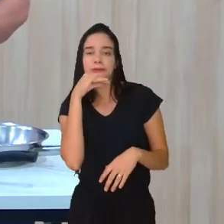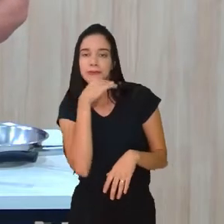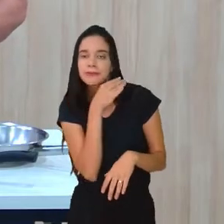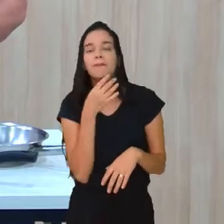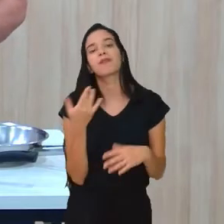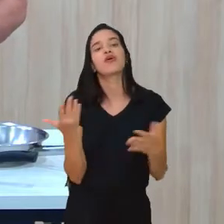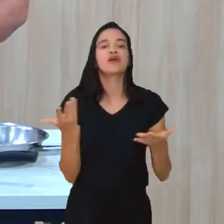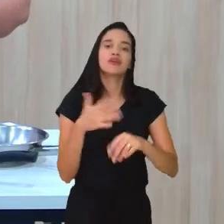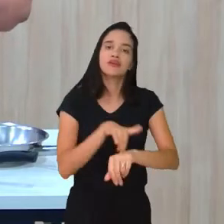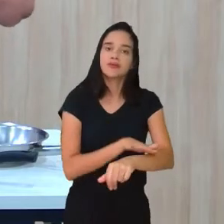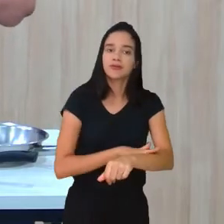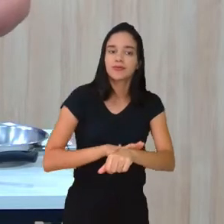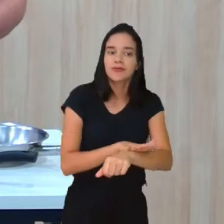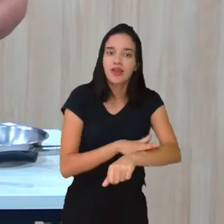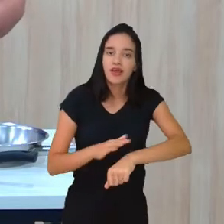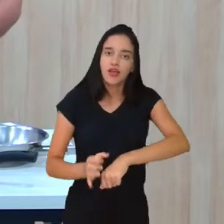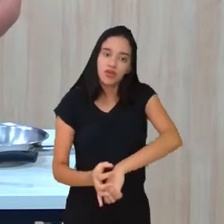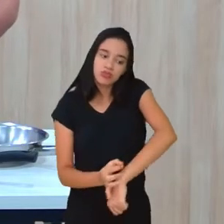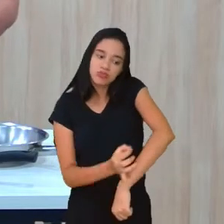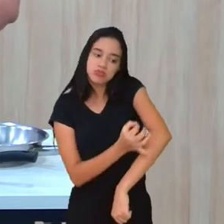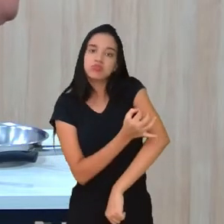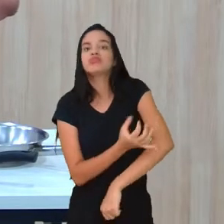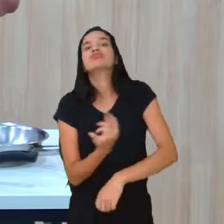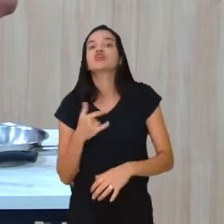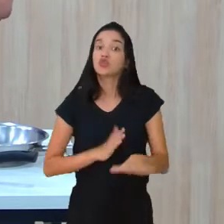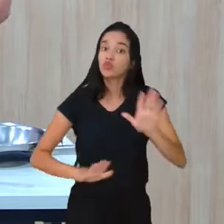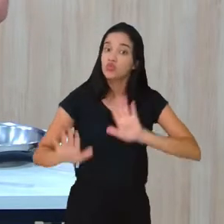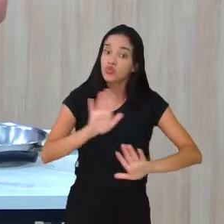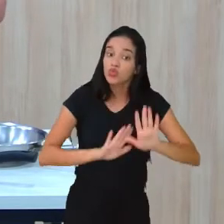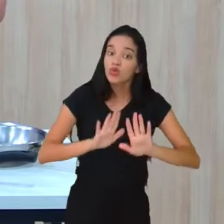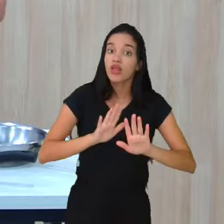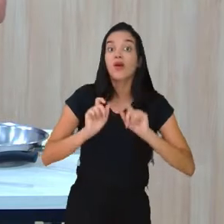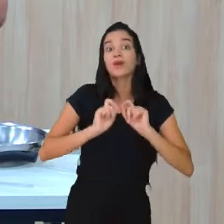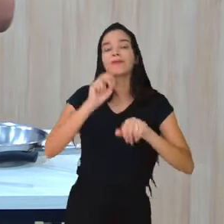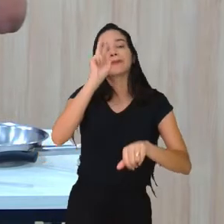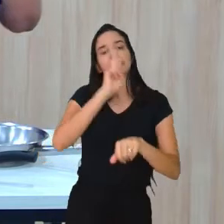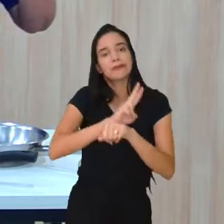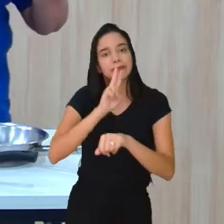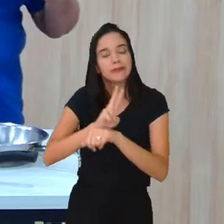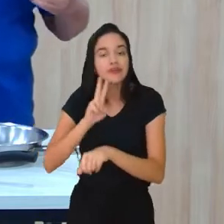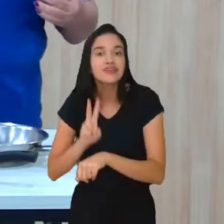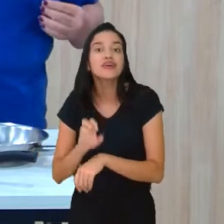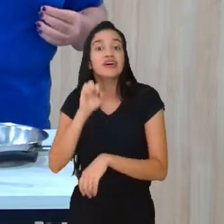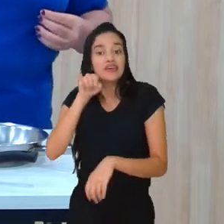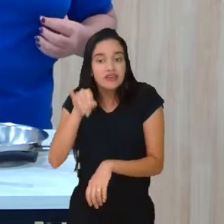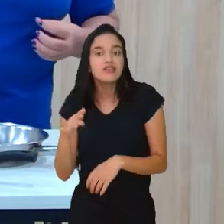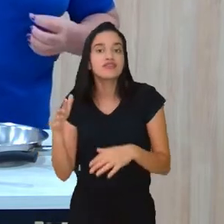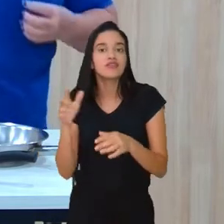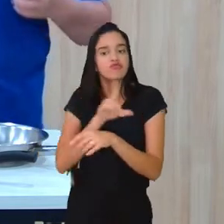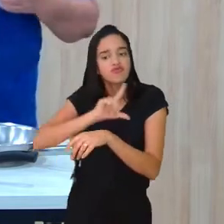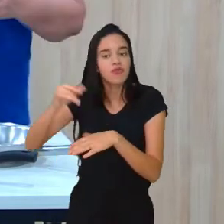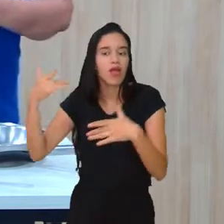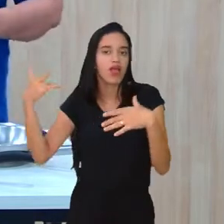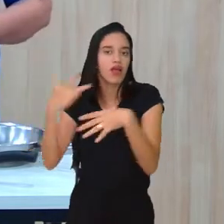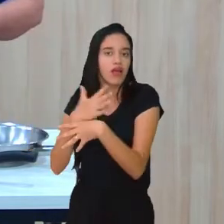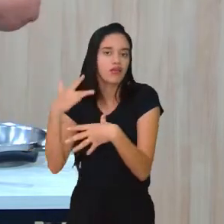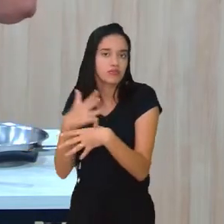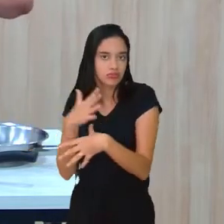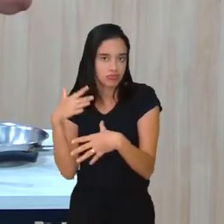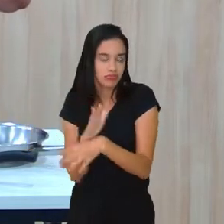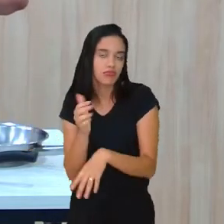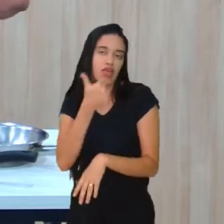do câncer de pele, e o nosso cuidado aqui é proteção. Se vai para a cidade com a mãe, né, evita